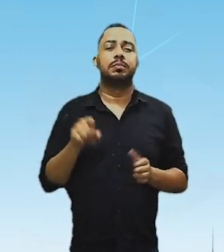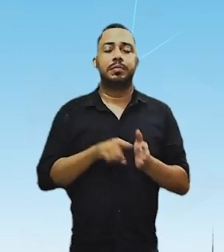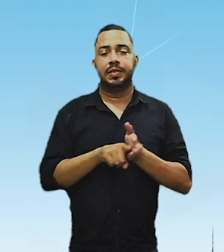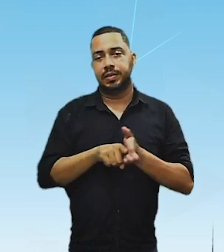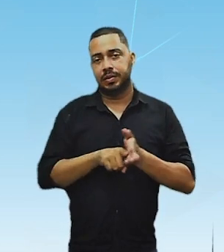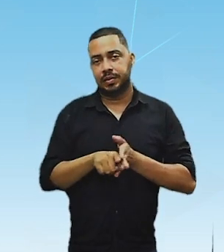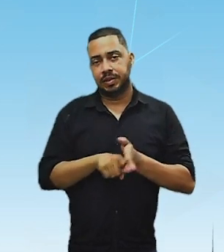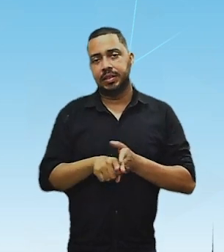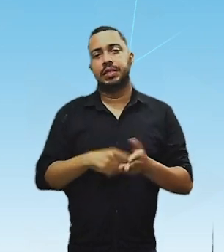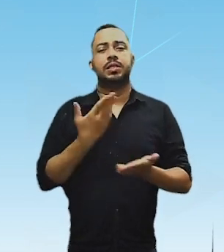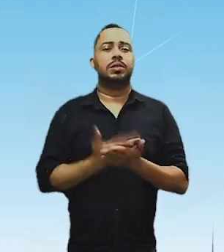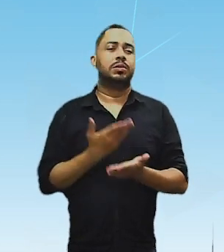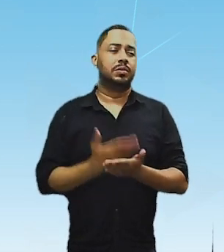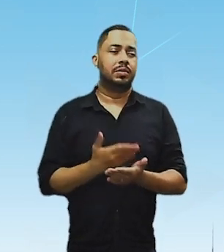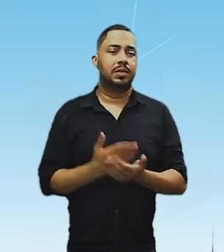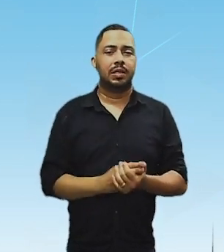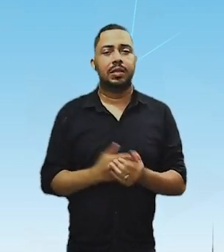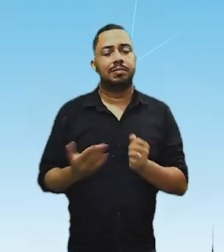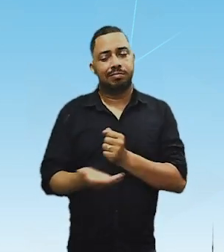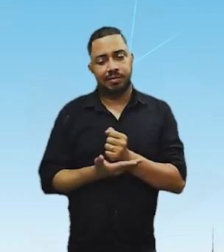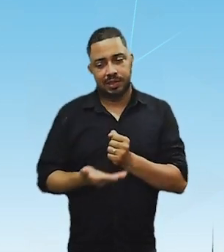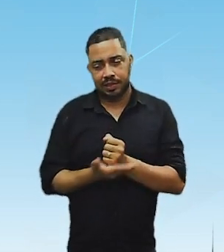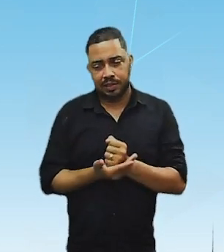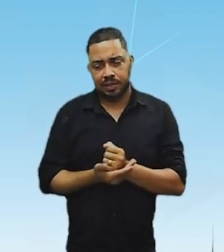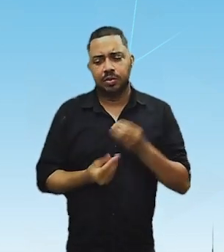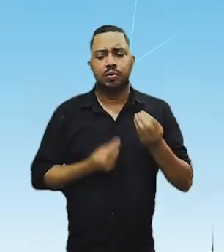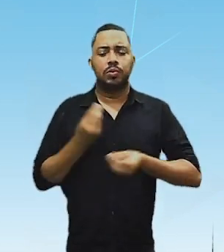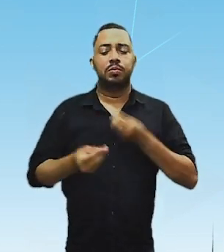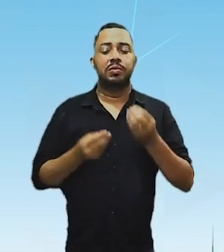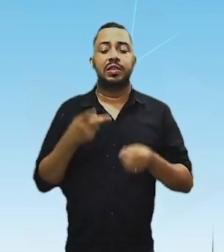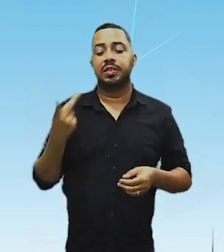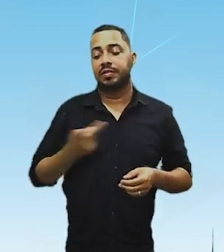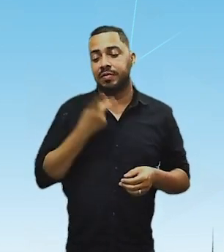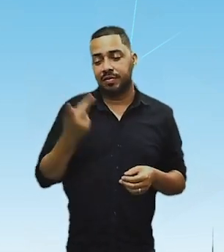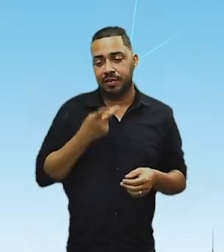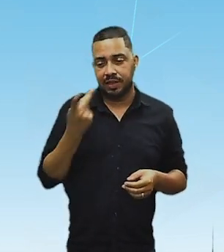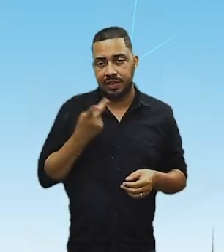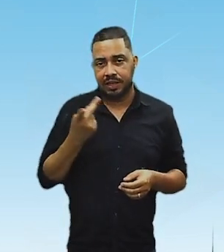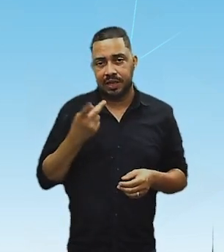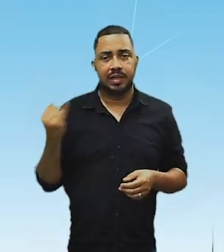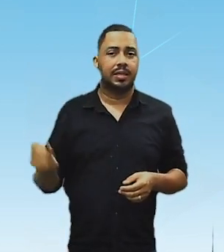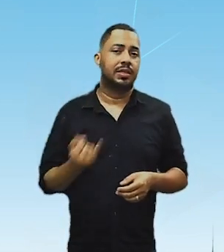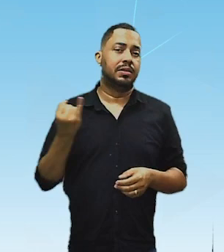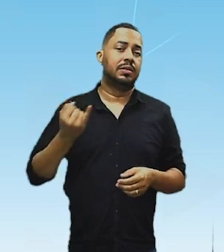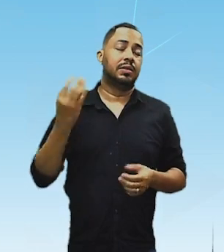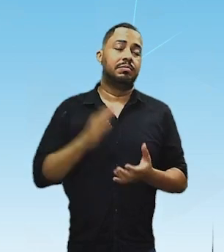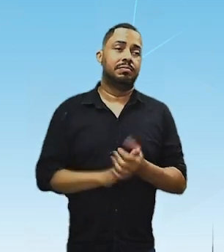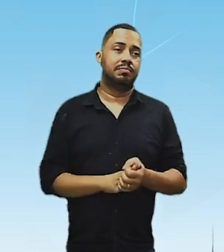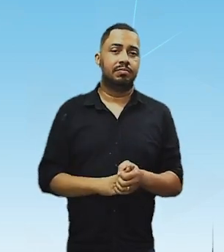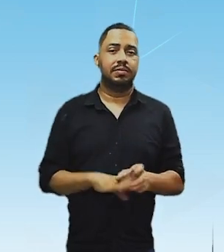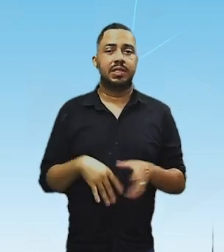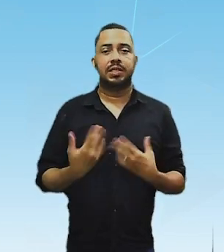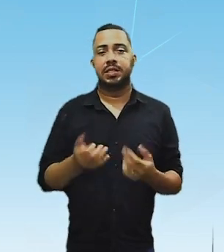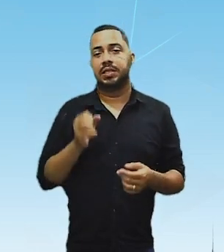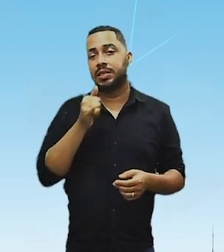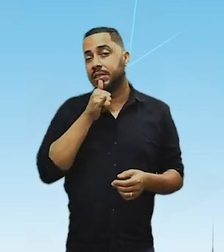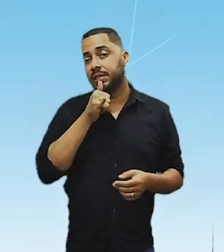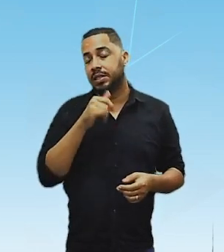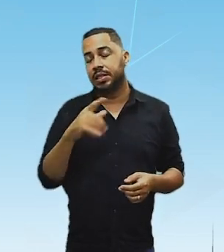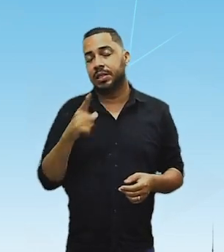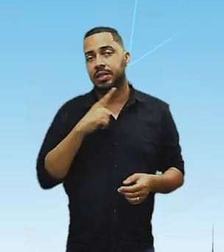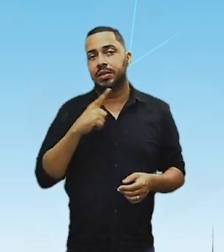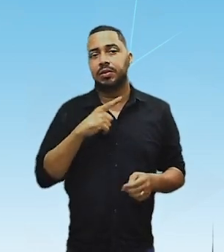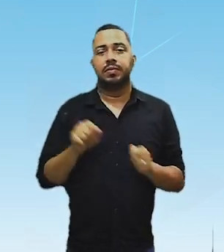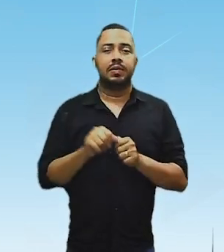Pesquisar, estudar, embasar. Quando a gente fala embasar, a ideia é fundamentar. Por exemplo, se eu vou fazer uma